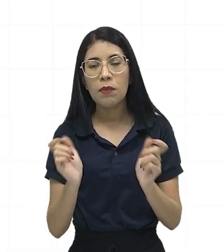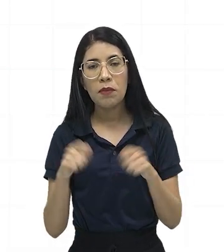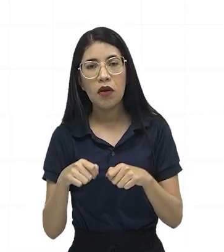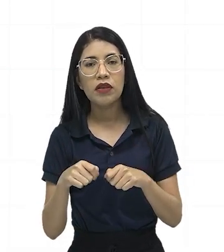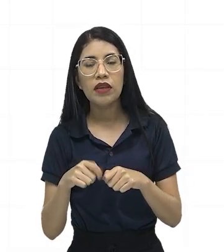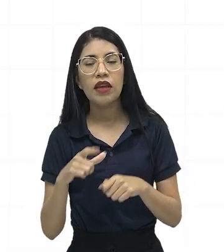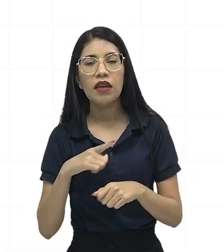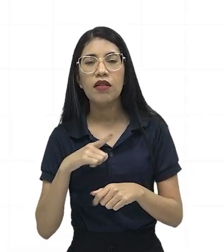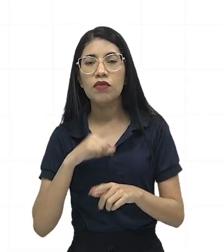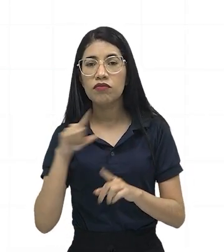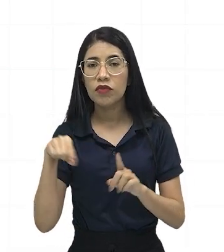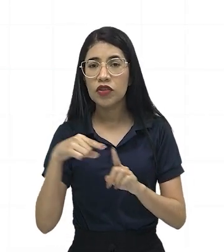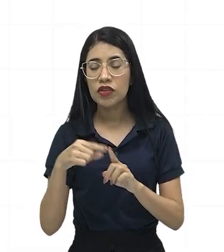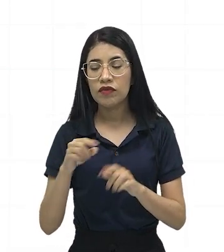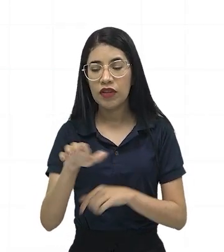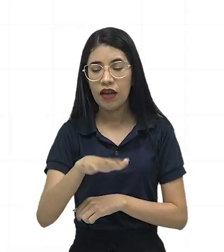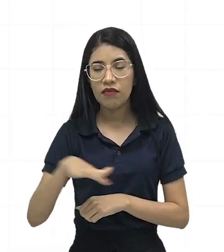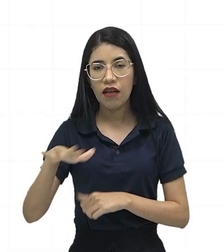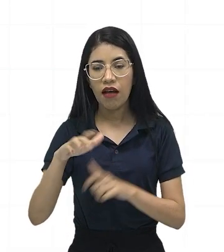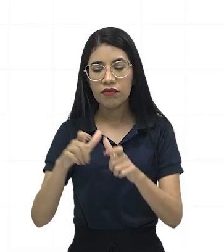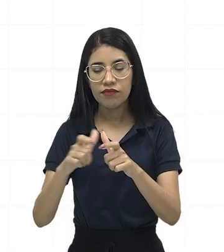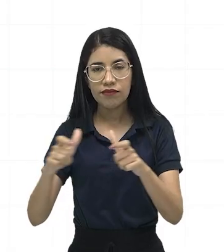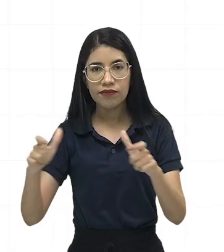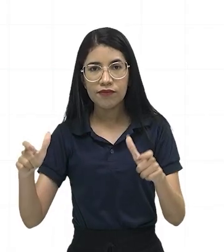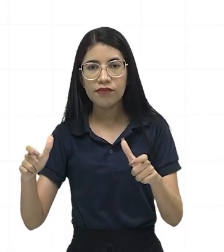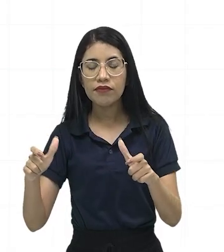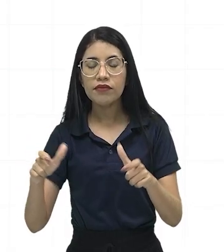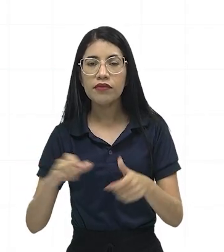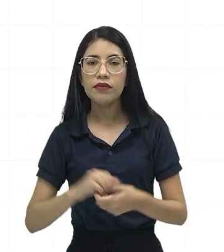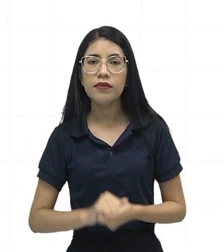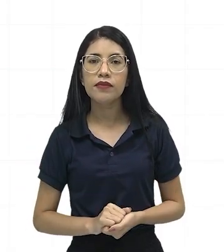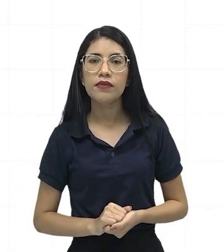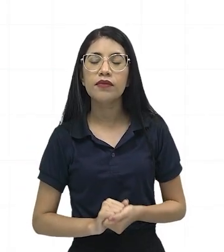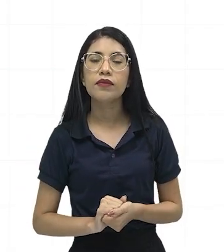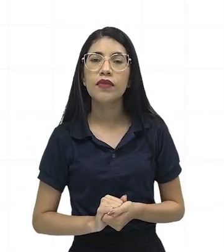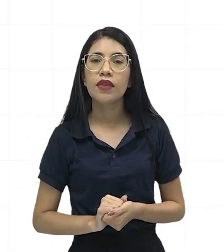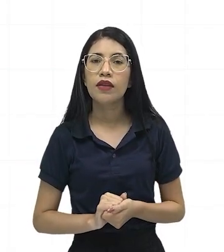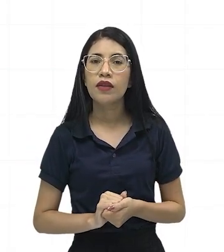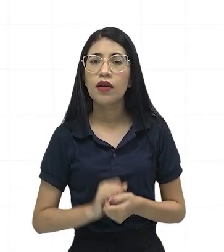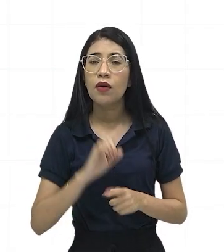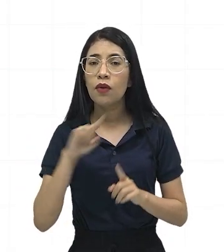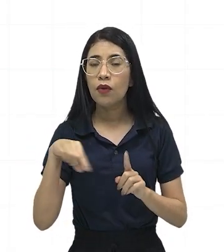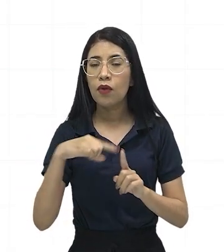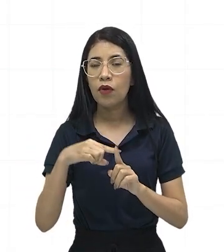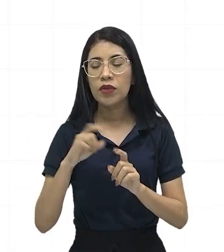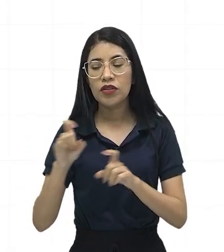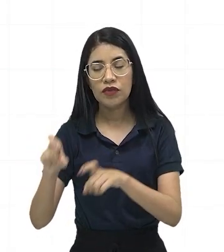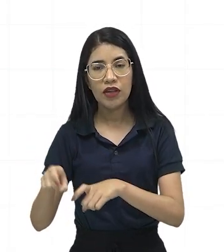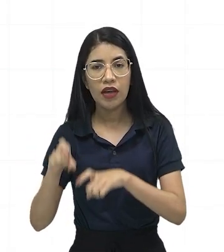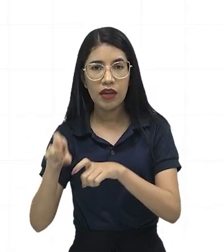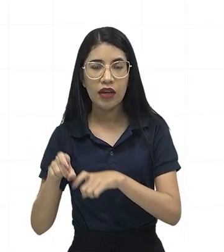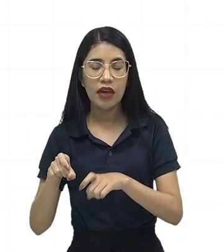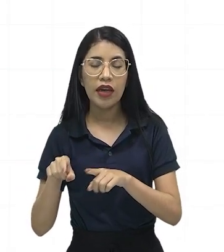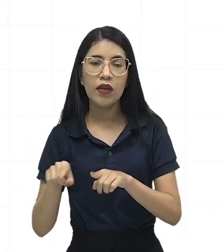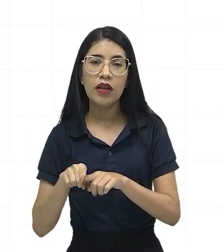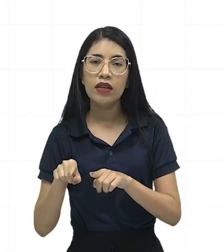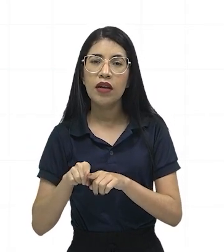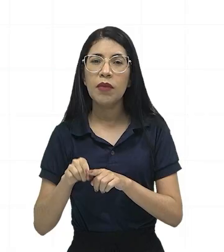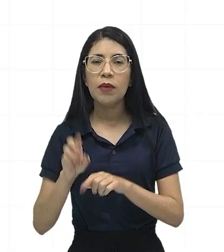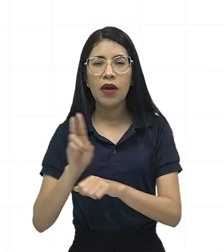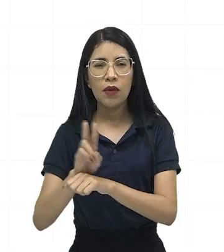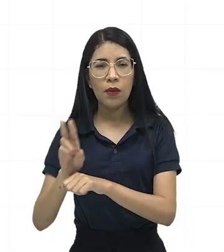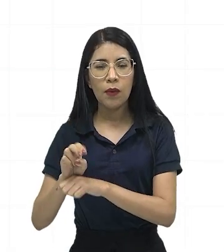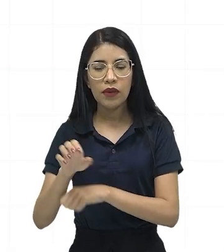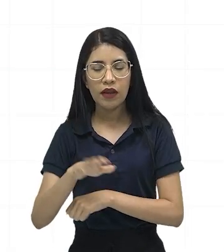intencionalmente iniciado em áreas específicas, seja para fins agrícolas, gestão de terra